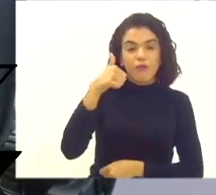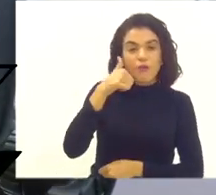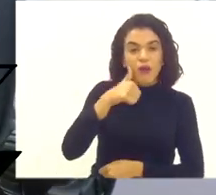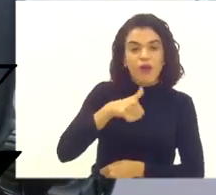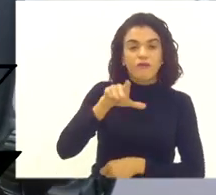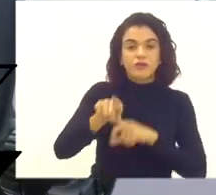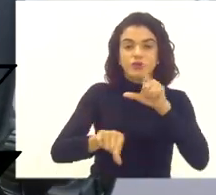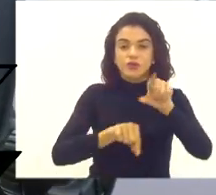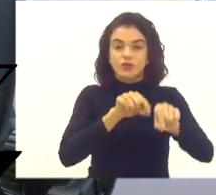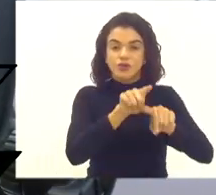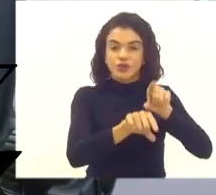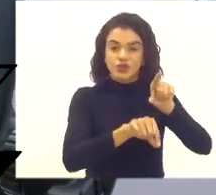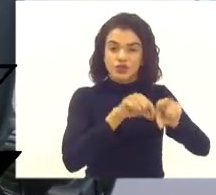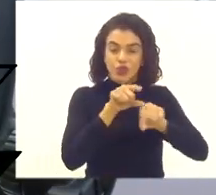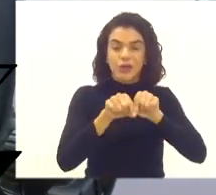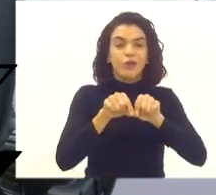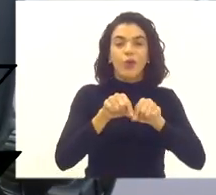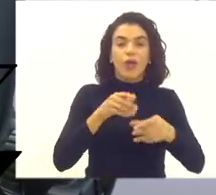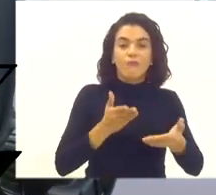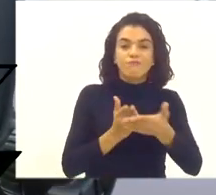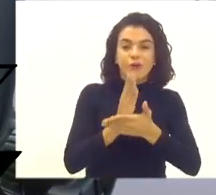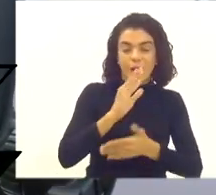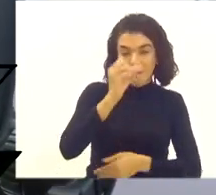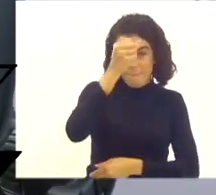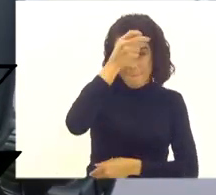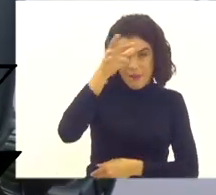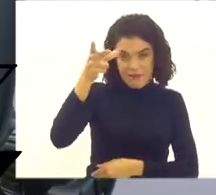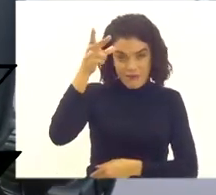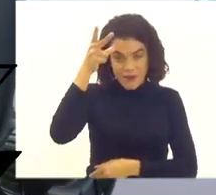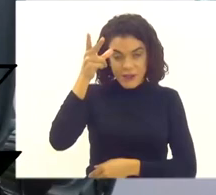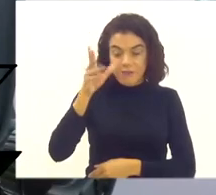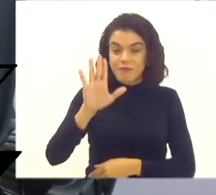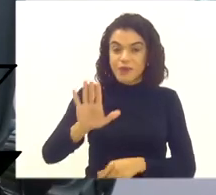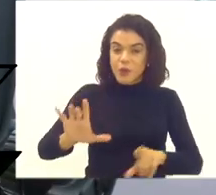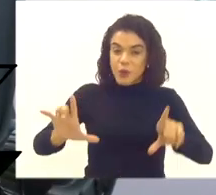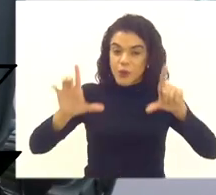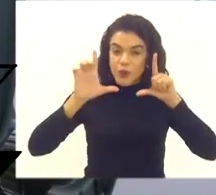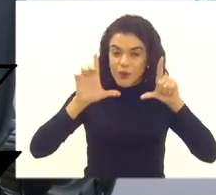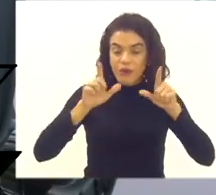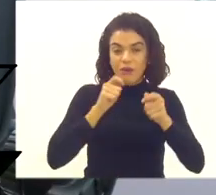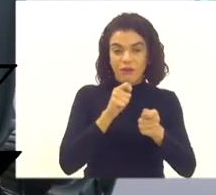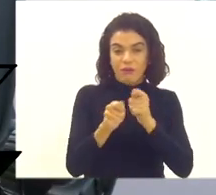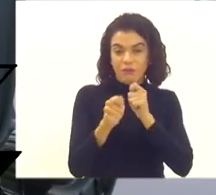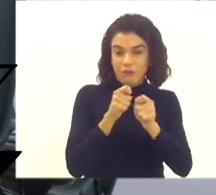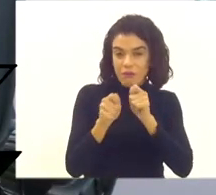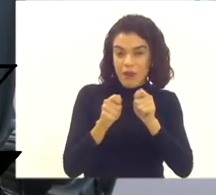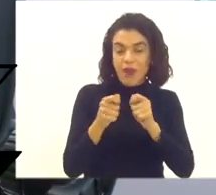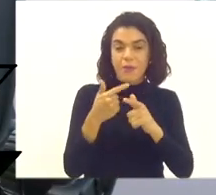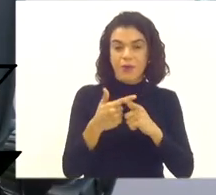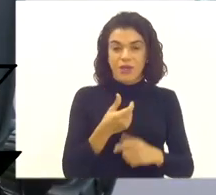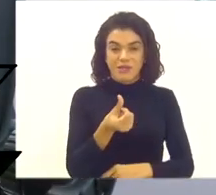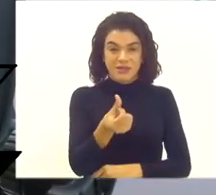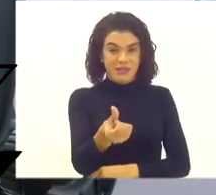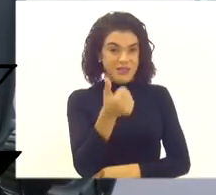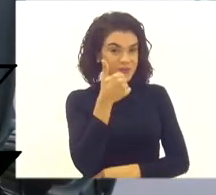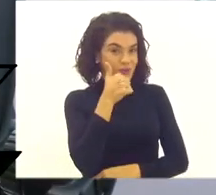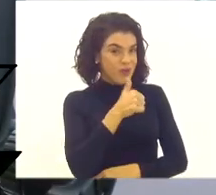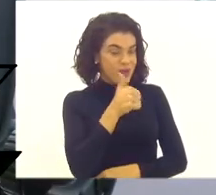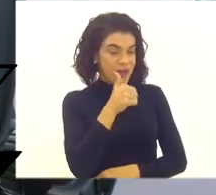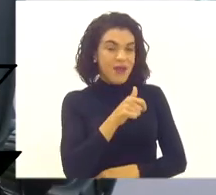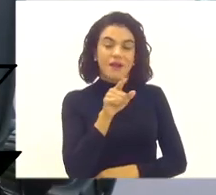escolhidas prefeitas e o grande destaque dessa reportagem é que seis dessas mulheres